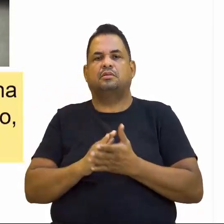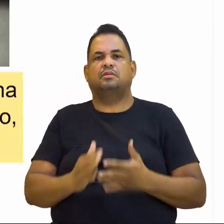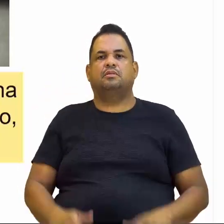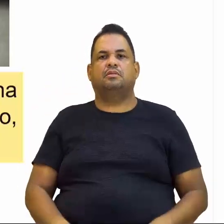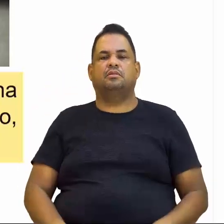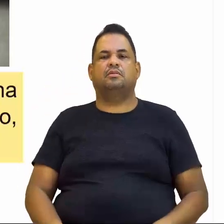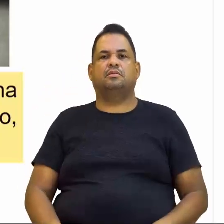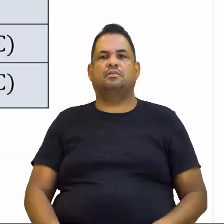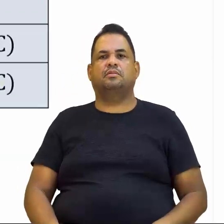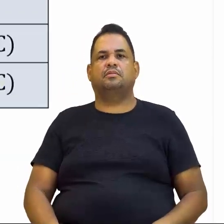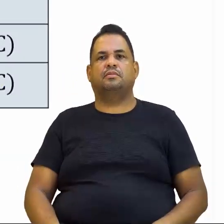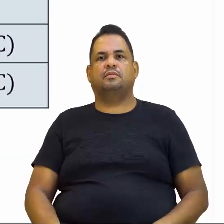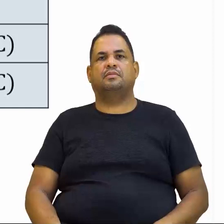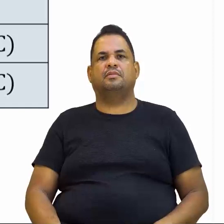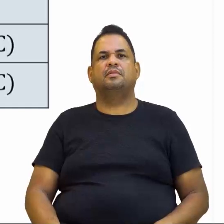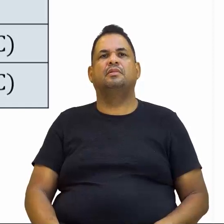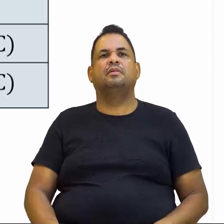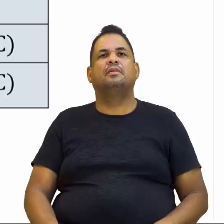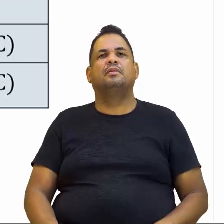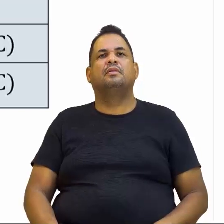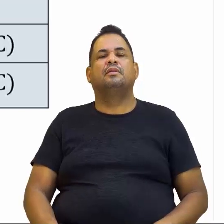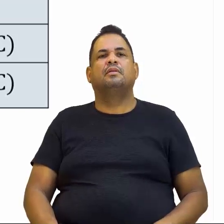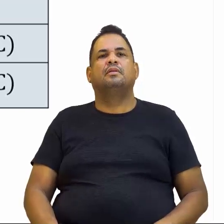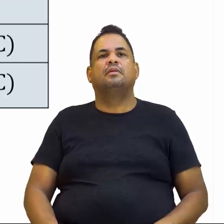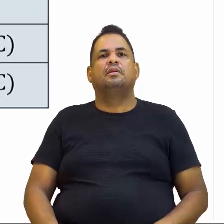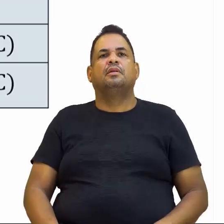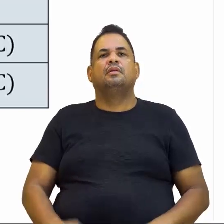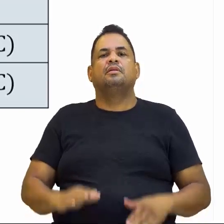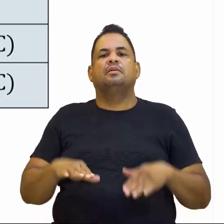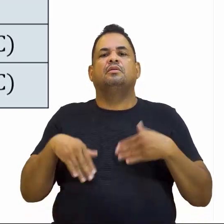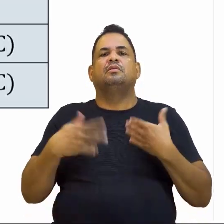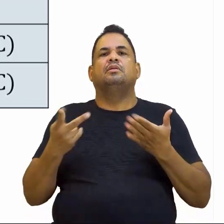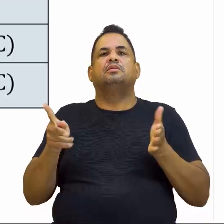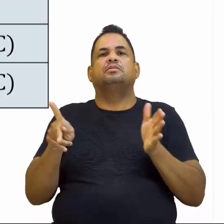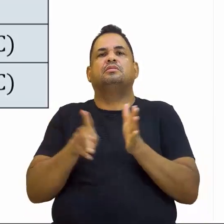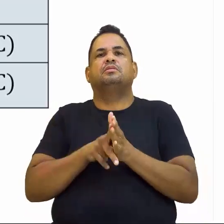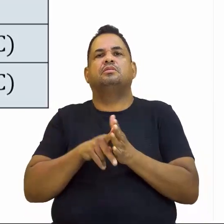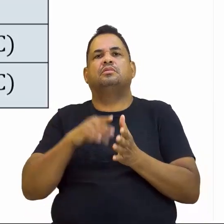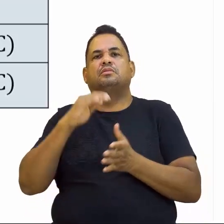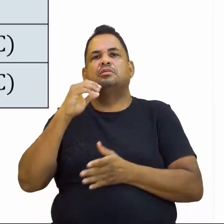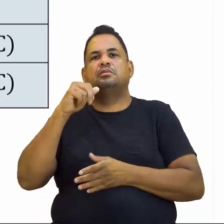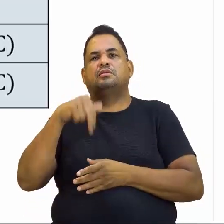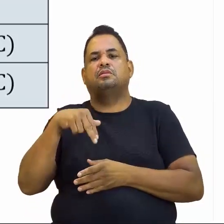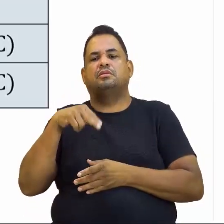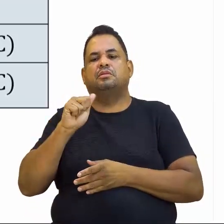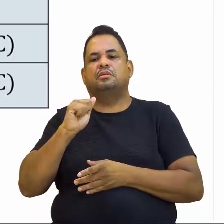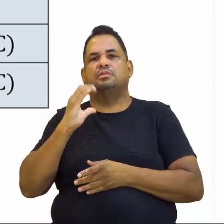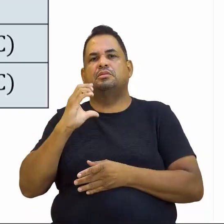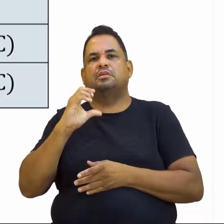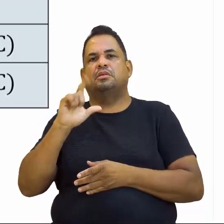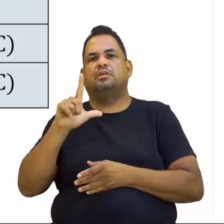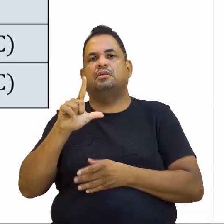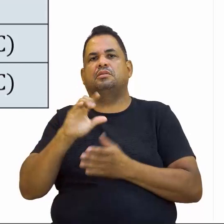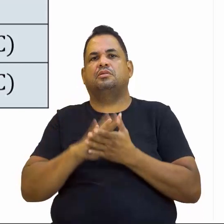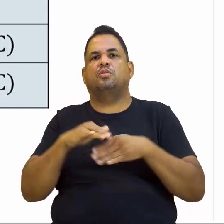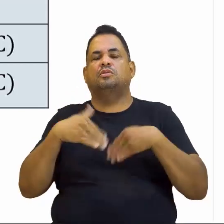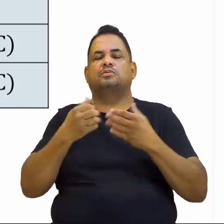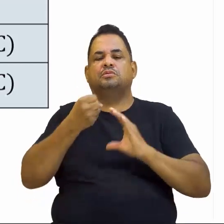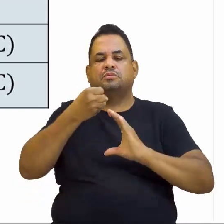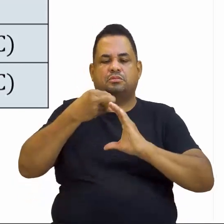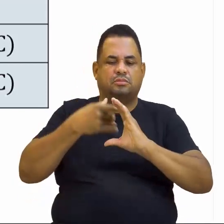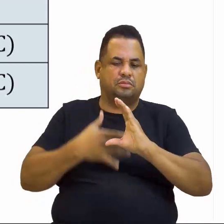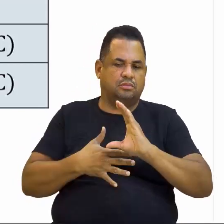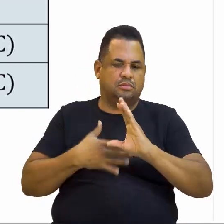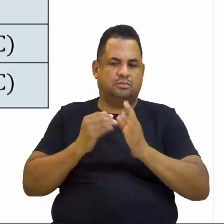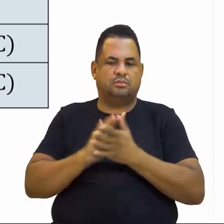de ferro. Quais são as propriedades do cloreto de sódio? Quais são as características